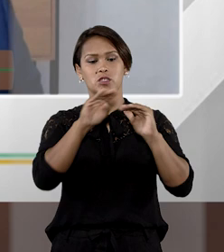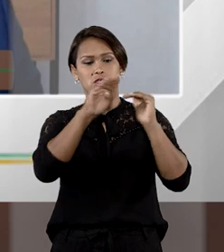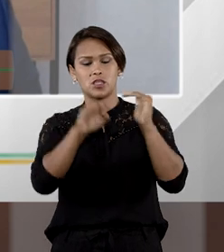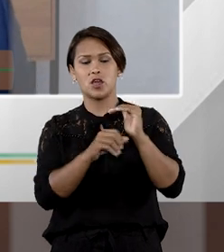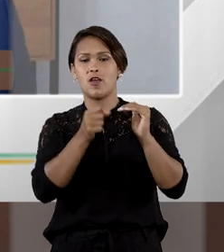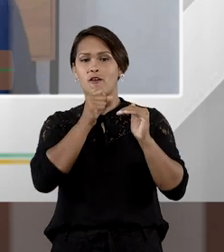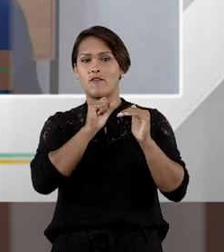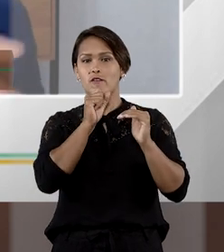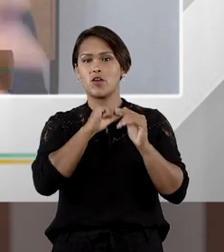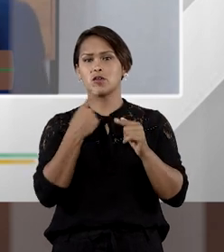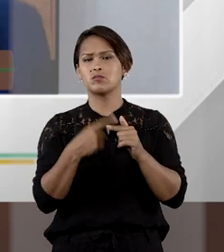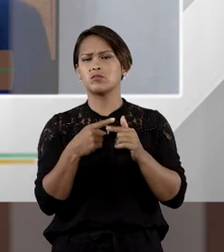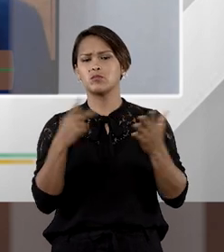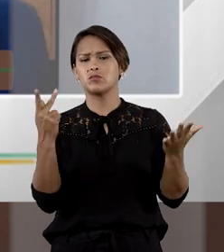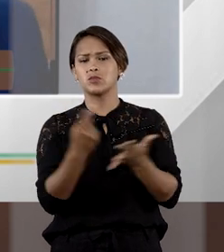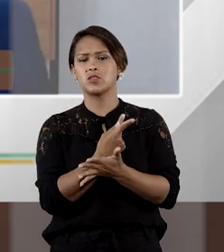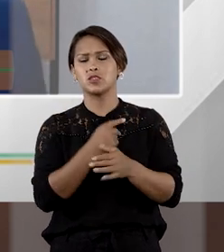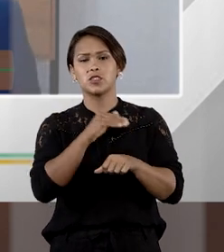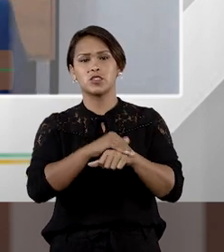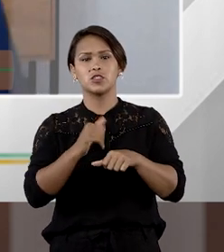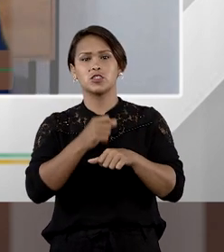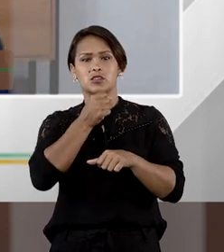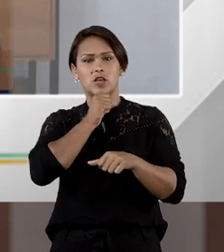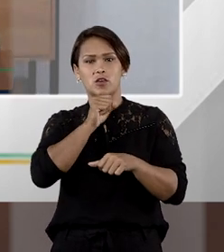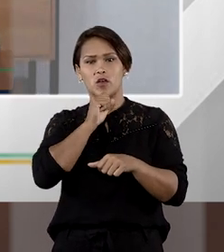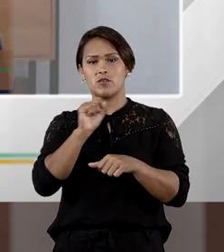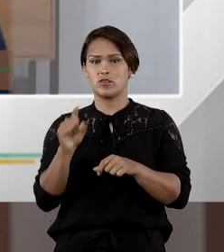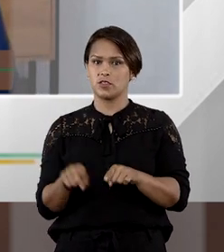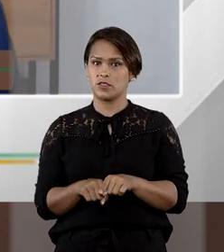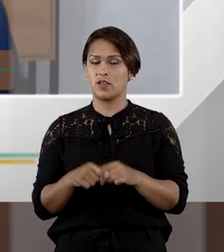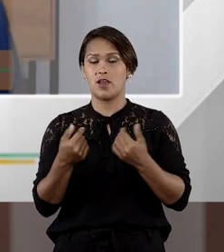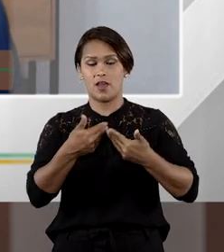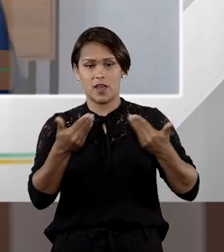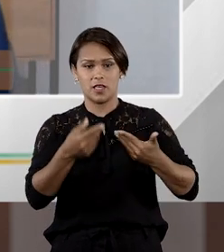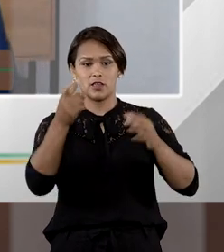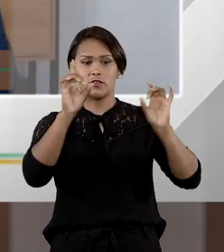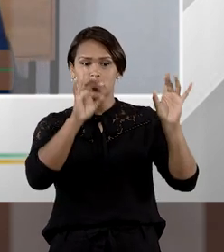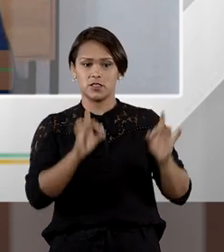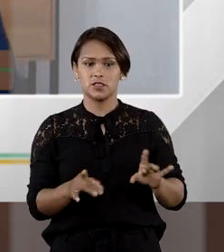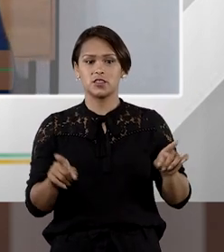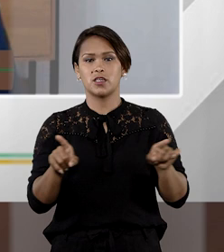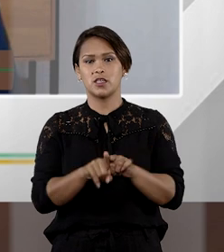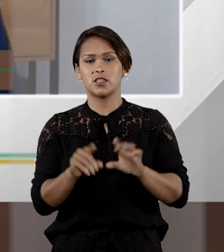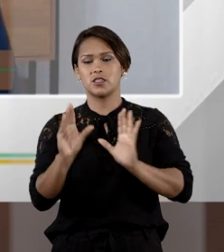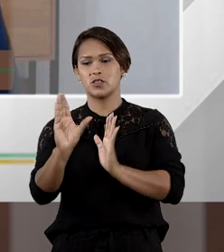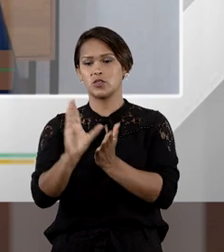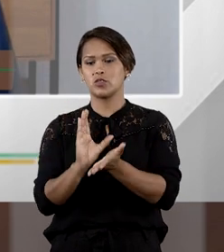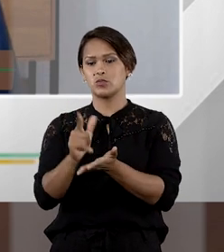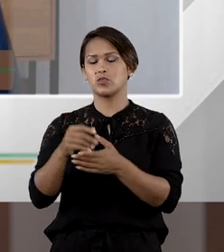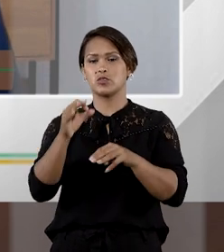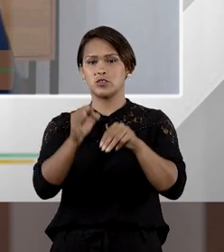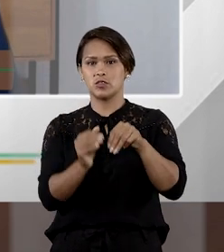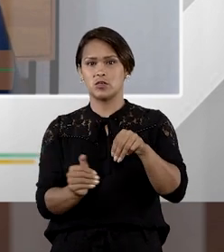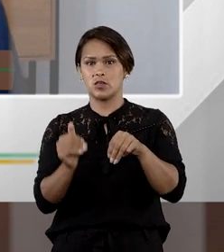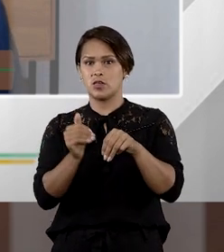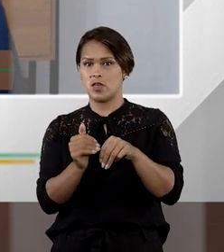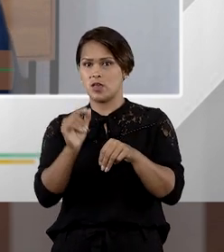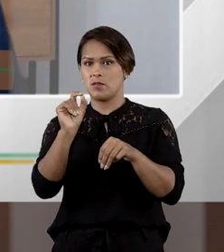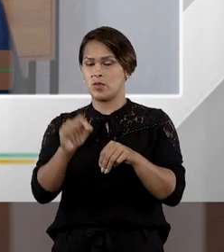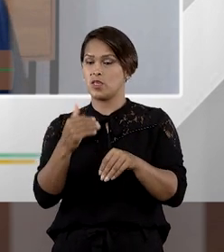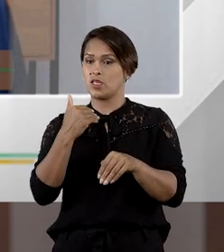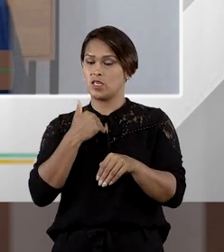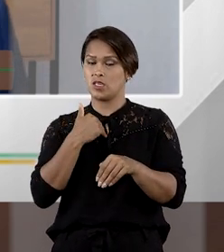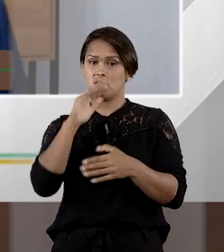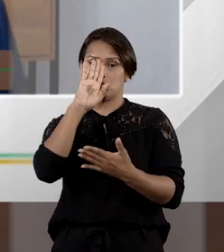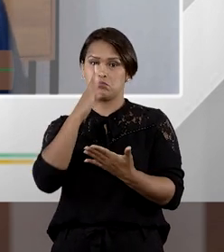dos avós, né? Como é que se dá essa convocação dos avós? E aí eu vou destacar aqui as contribuições de uma ministra que, para